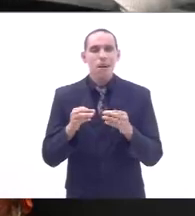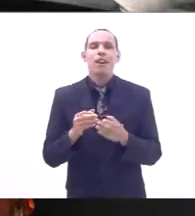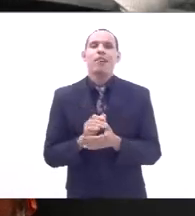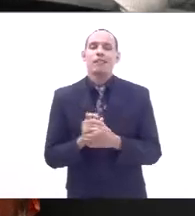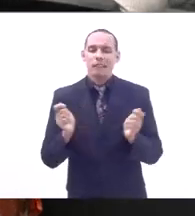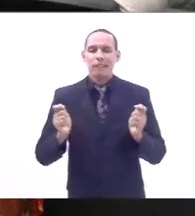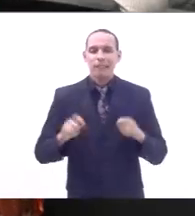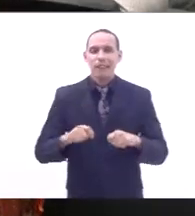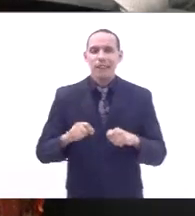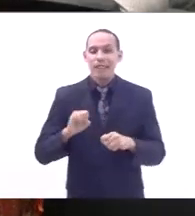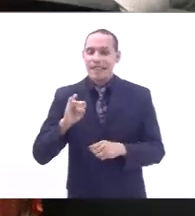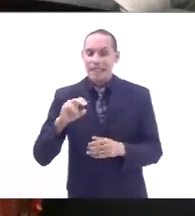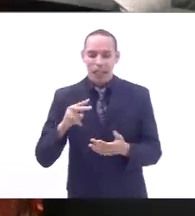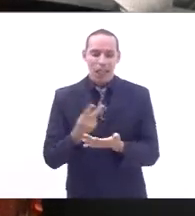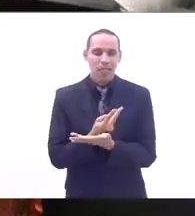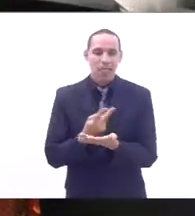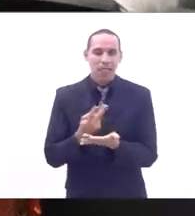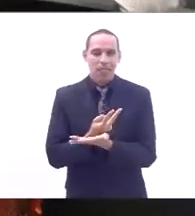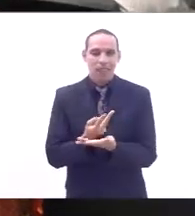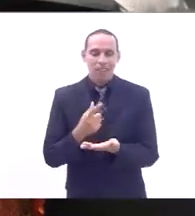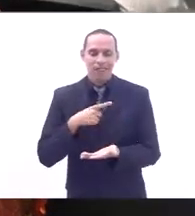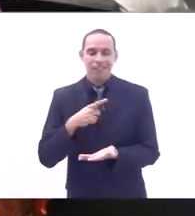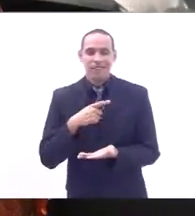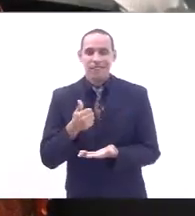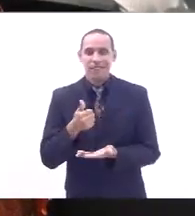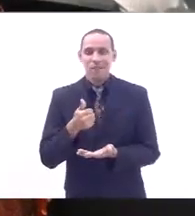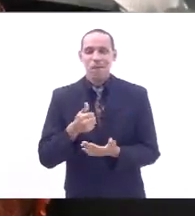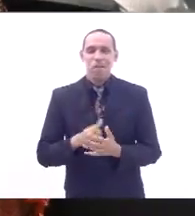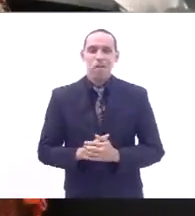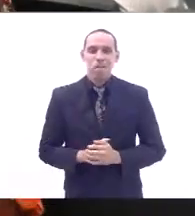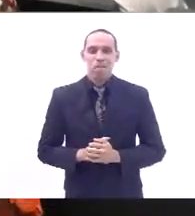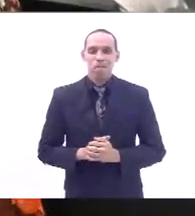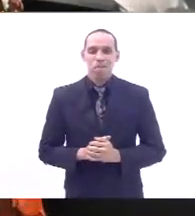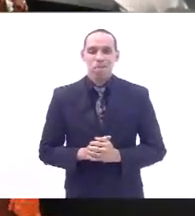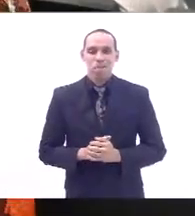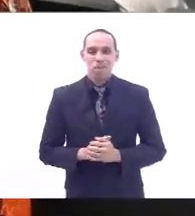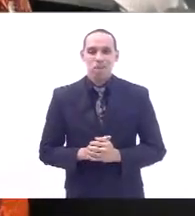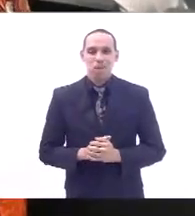acaso acontecesse algum acidente. Por favor.